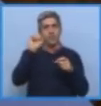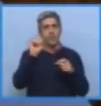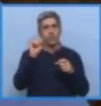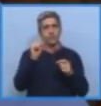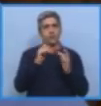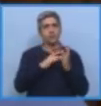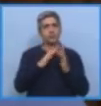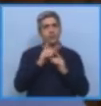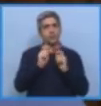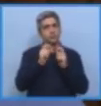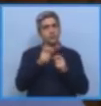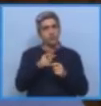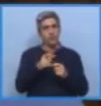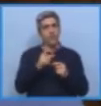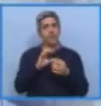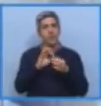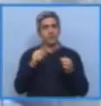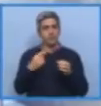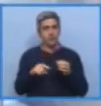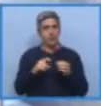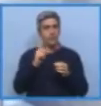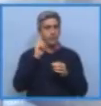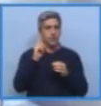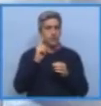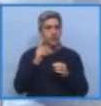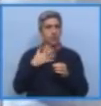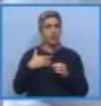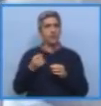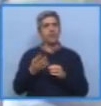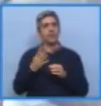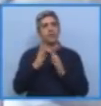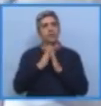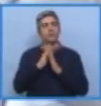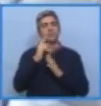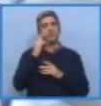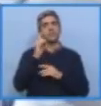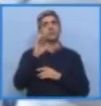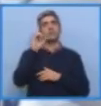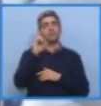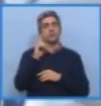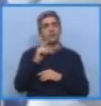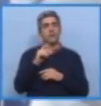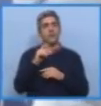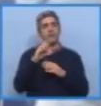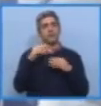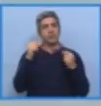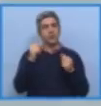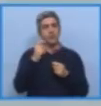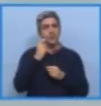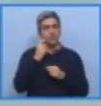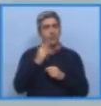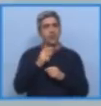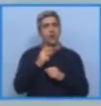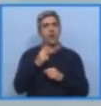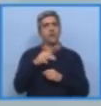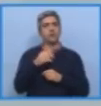Jesus Cristo. Daí esta associação do dia consagrado à Divina Misericórdia com o mistério pascal. Padre António Valério,